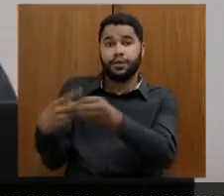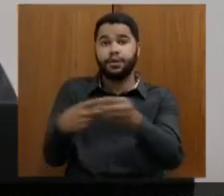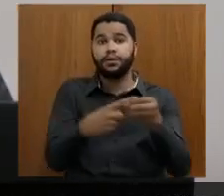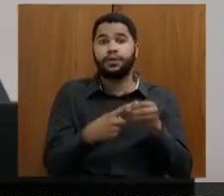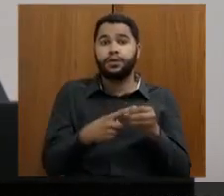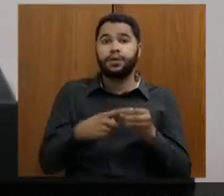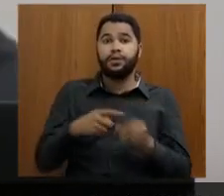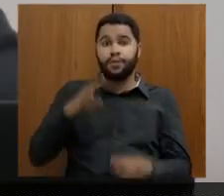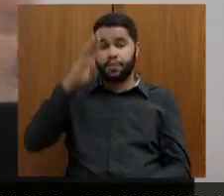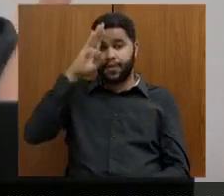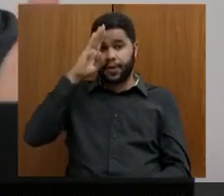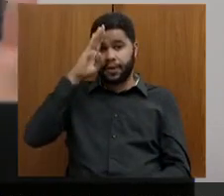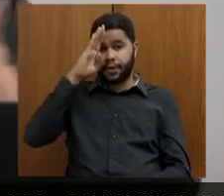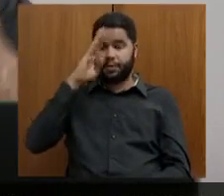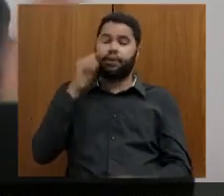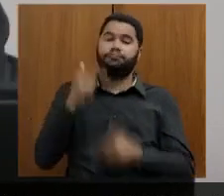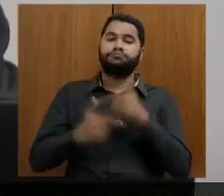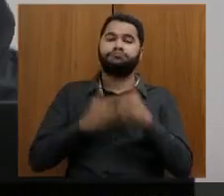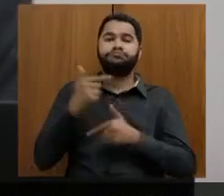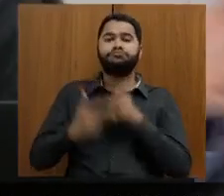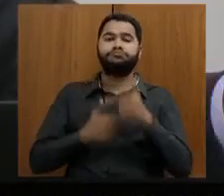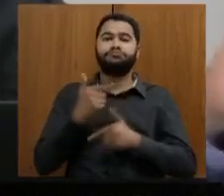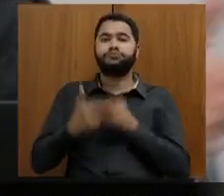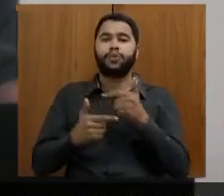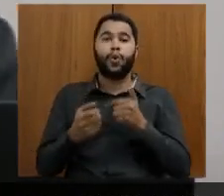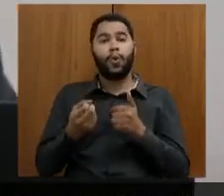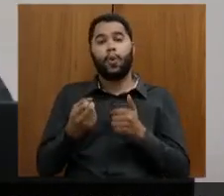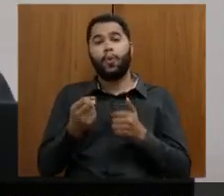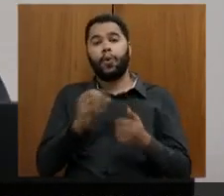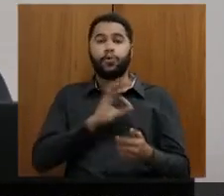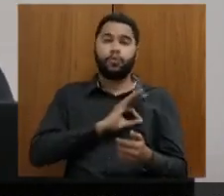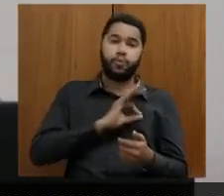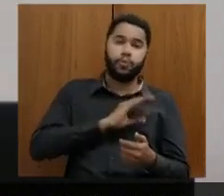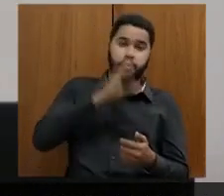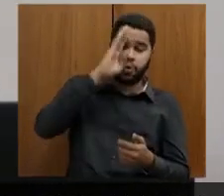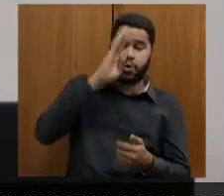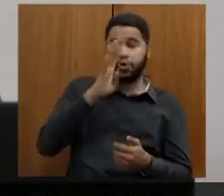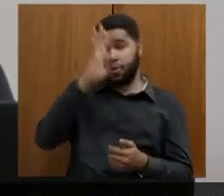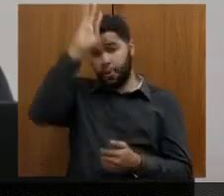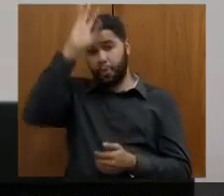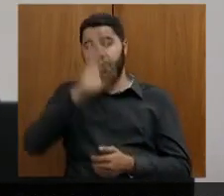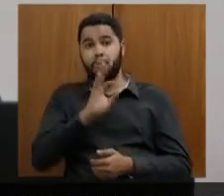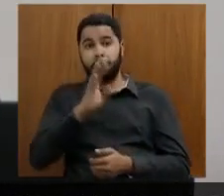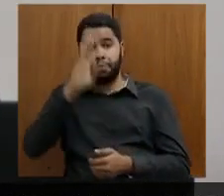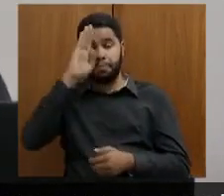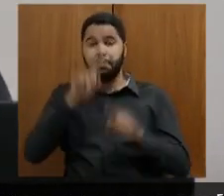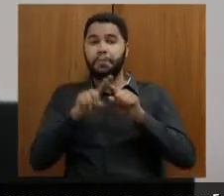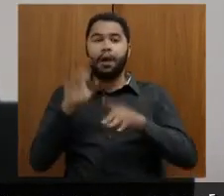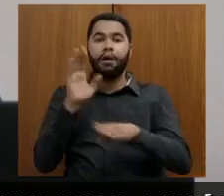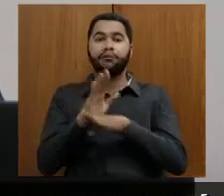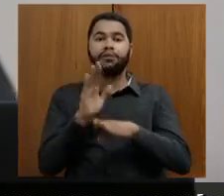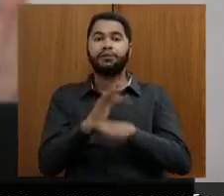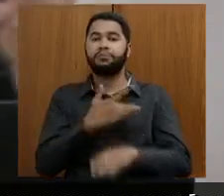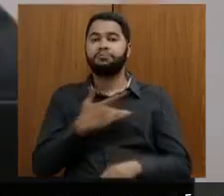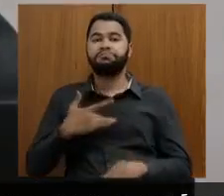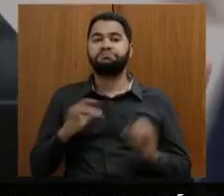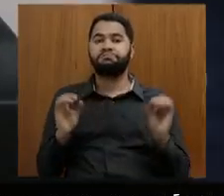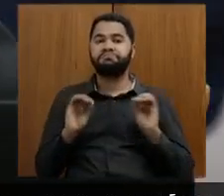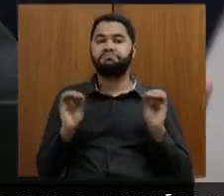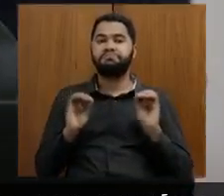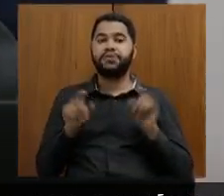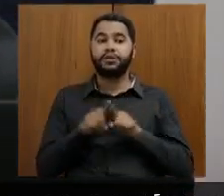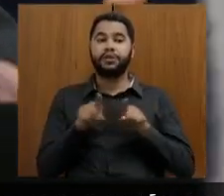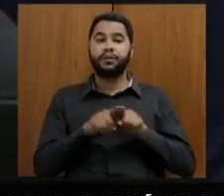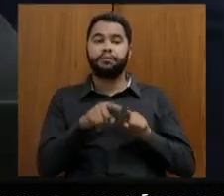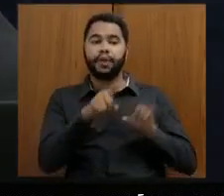se o nosso Militar da ativa seja da PM do bombeiro não tem condições se assistido e amparado do ponto de vista da sua saúde e